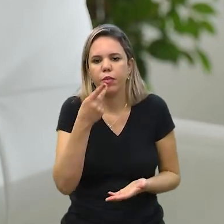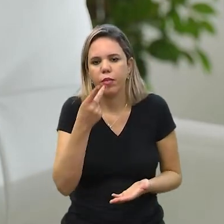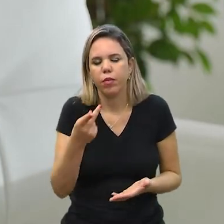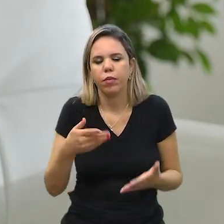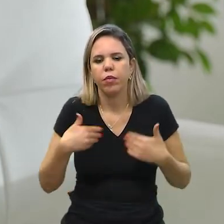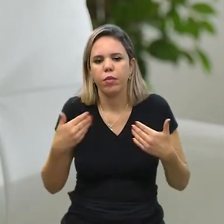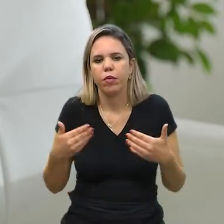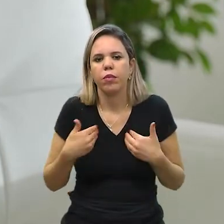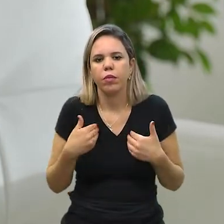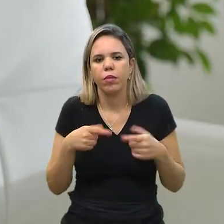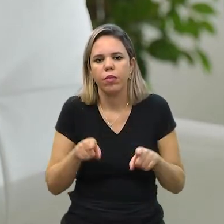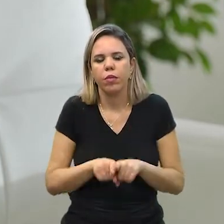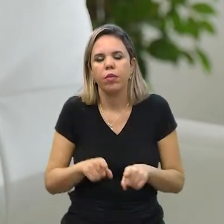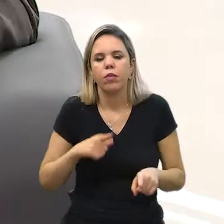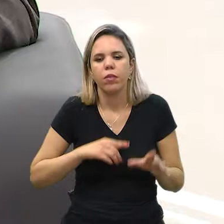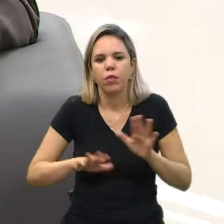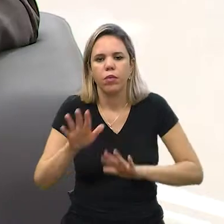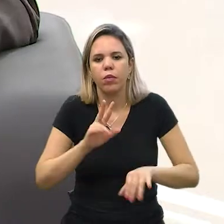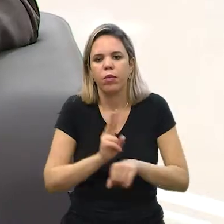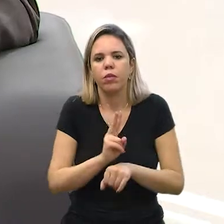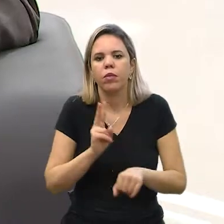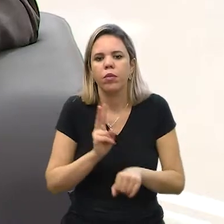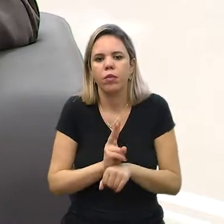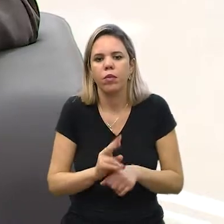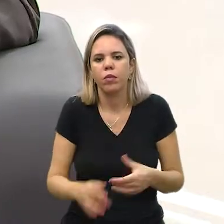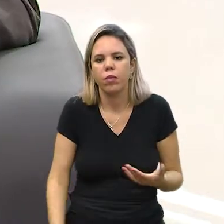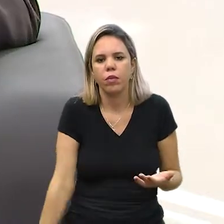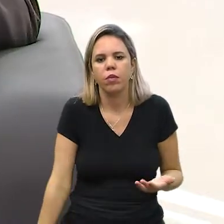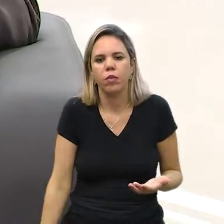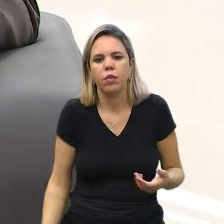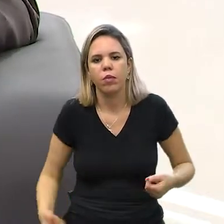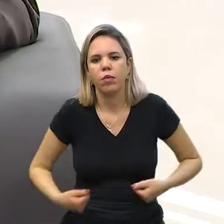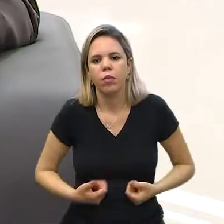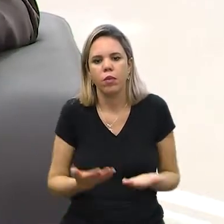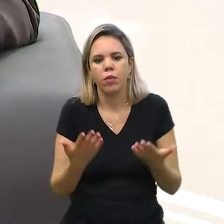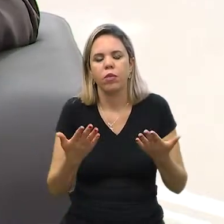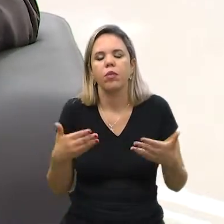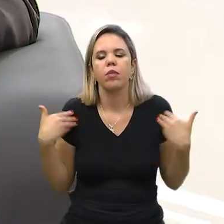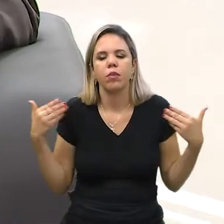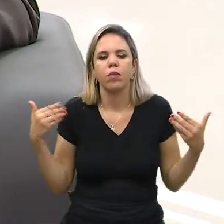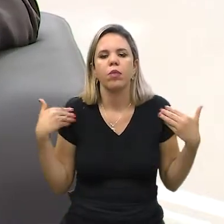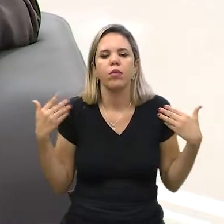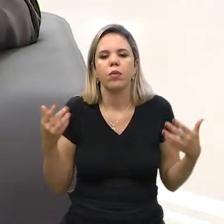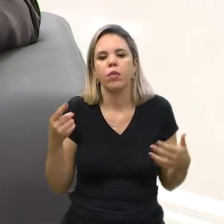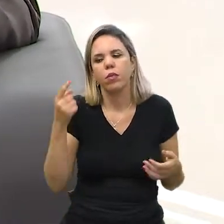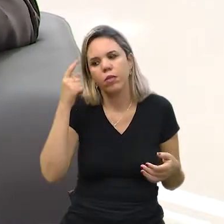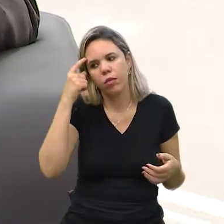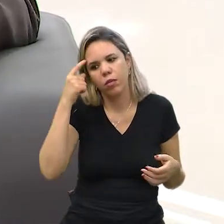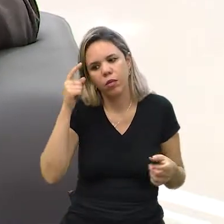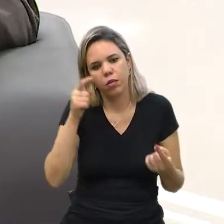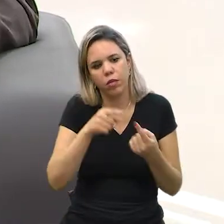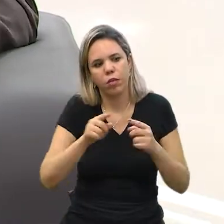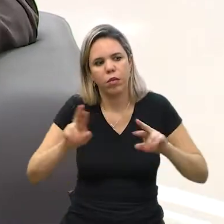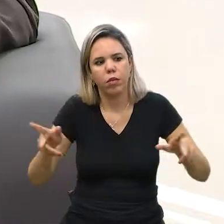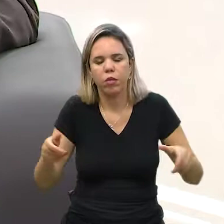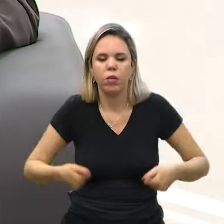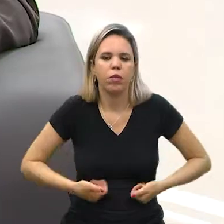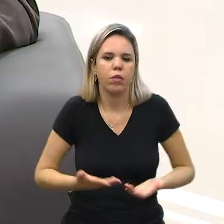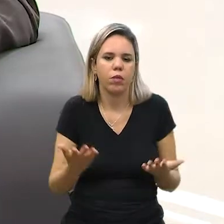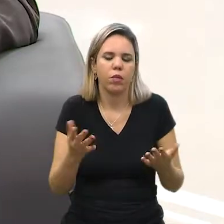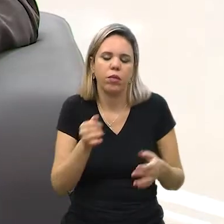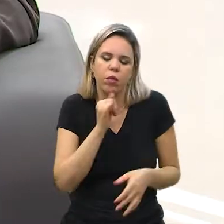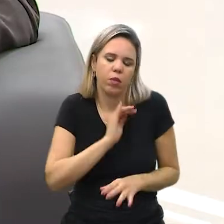de lazer, mas você tem que ter cuidado também com esse lazer, né? Porque você está ali com um outro objetivo, não comprar